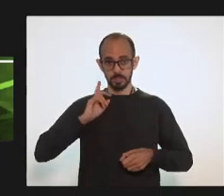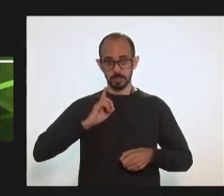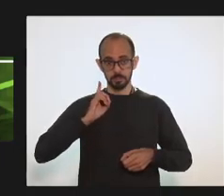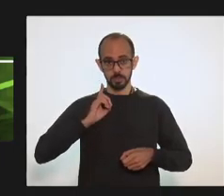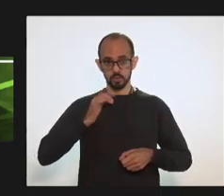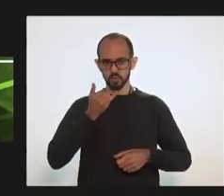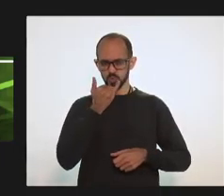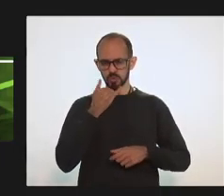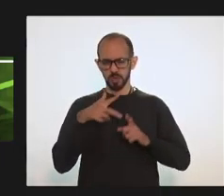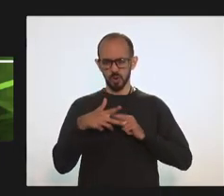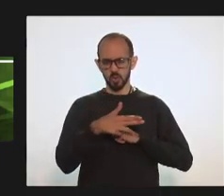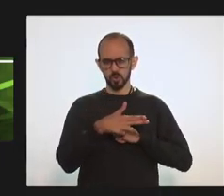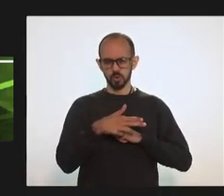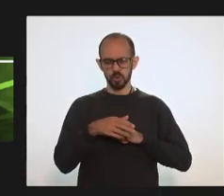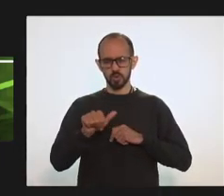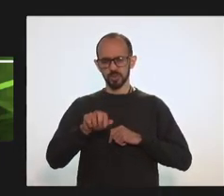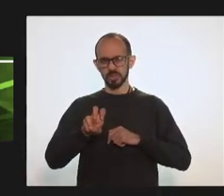Em votação.